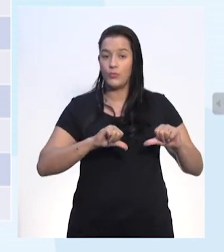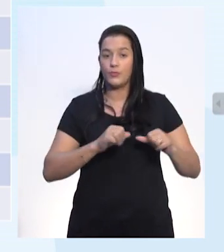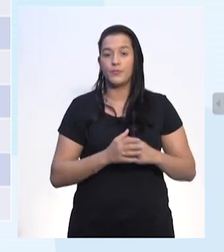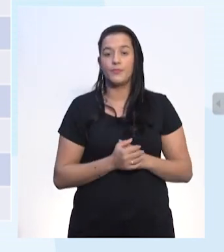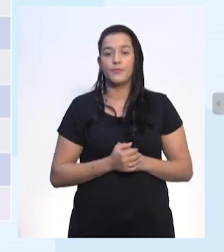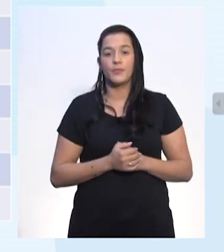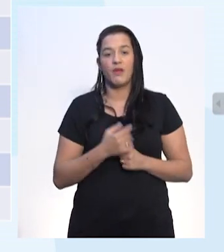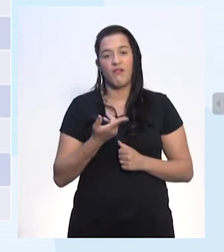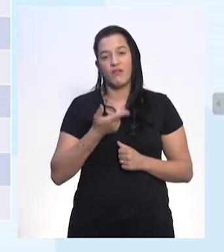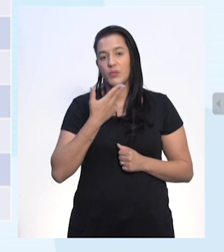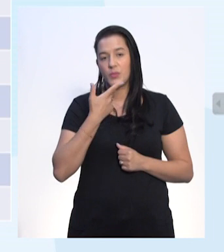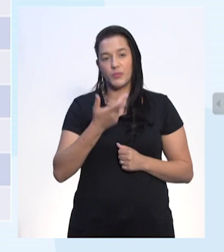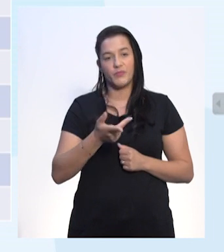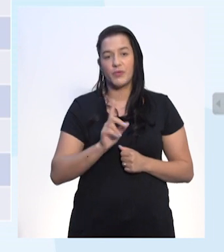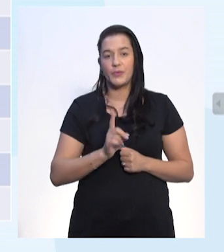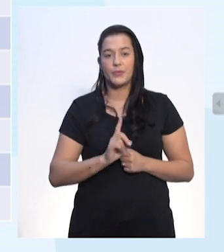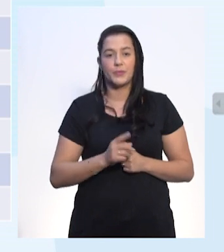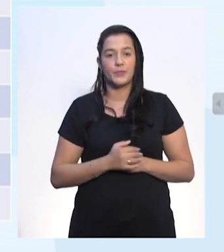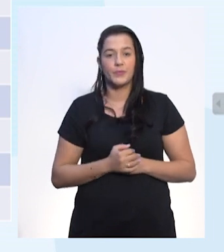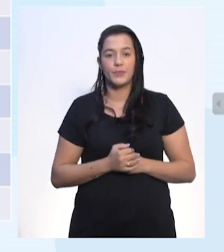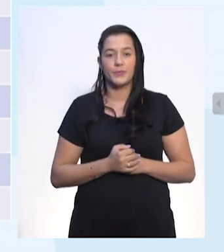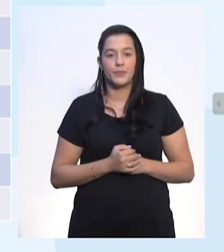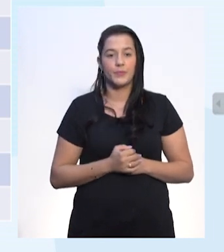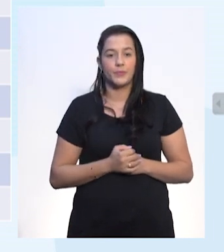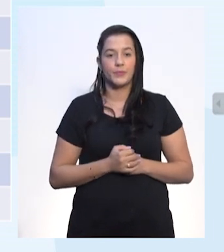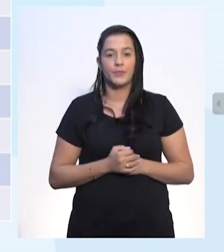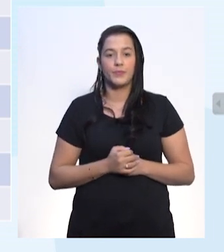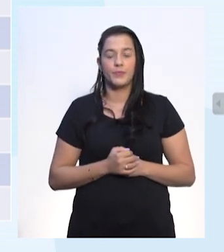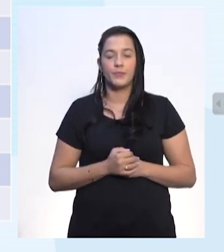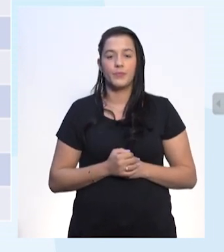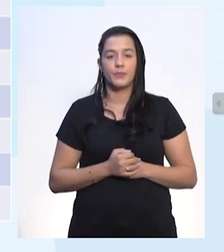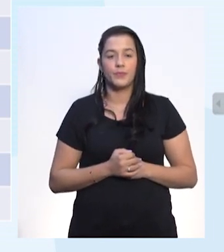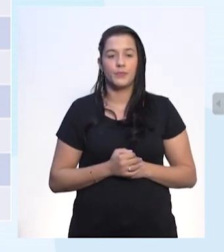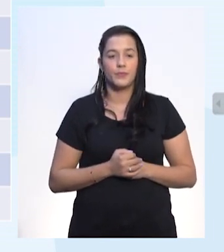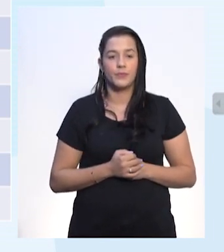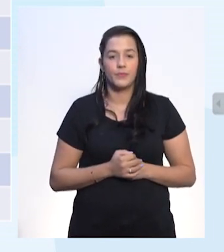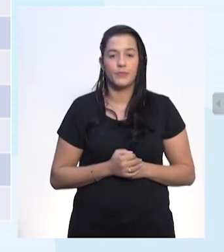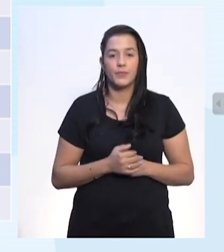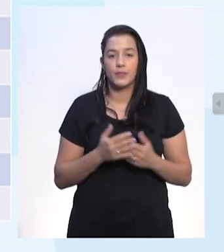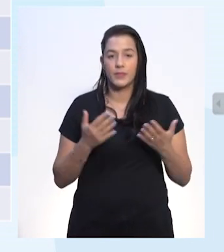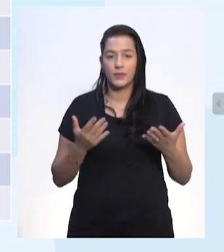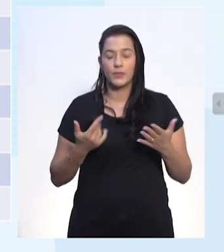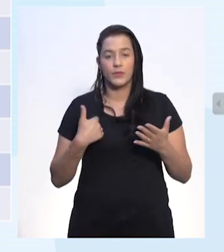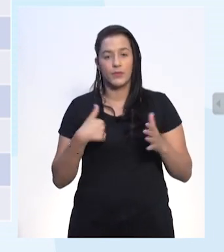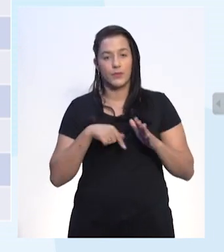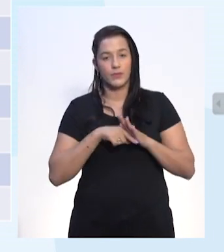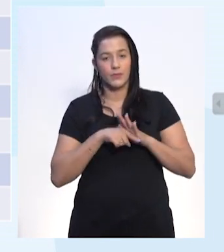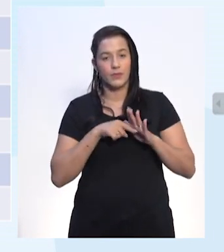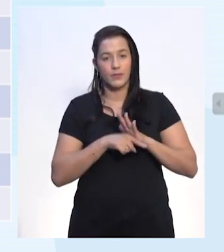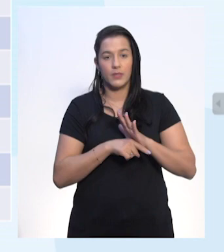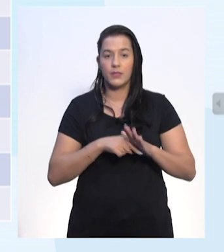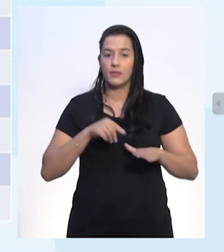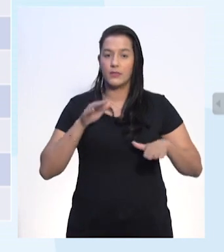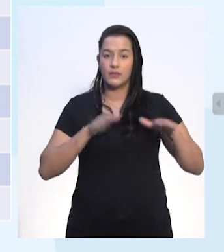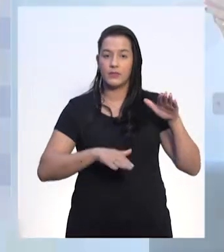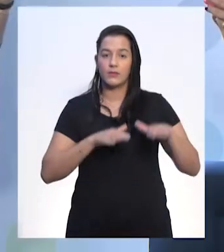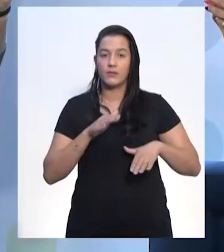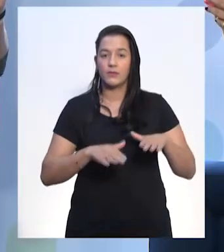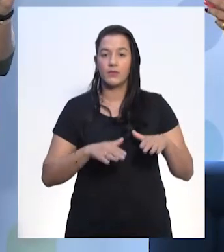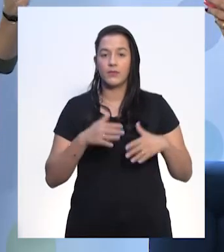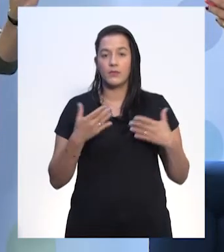Ele não colocou. Não. Quando nós fazemos um tipo de pesquisa, realmente, às vezes, a gente